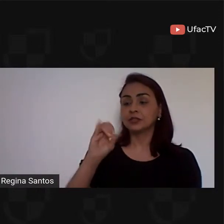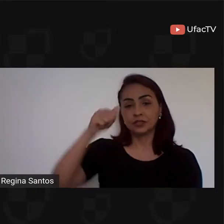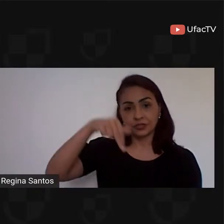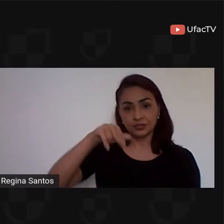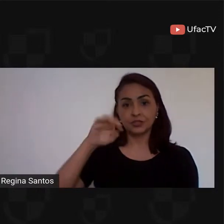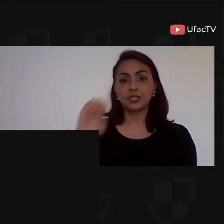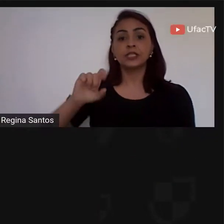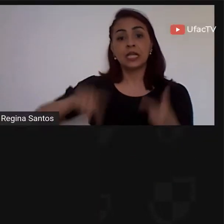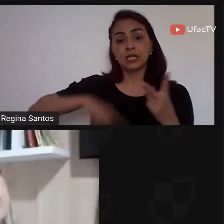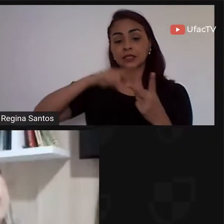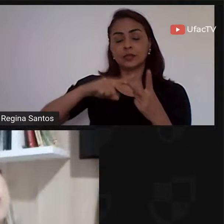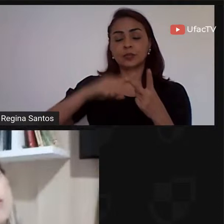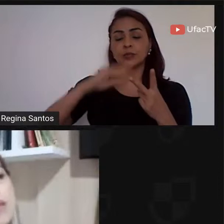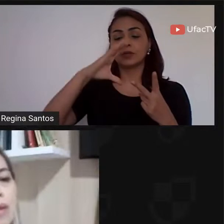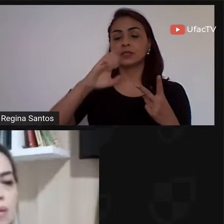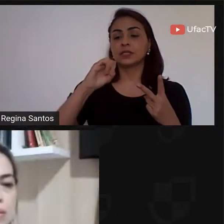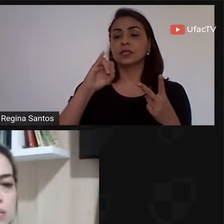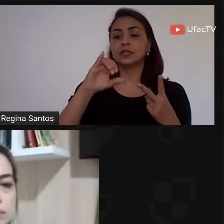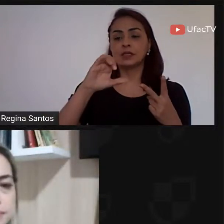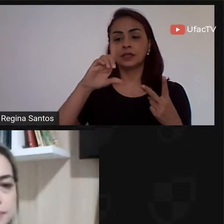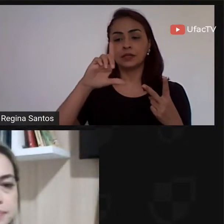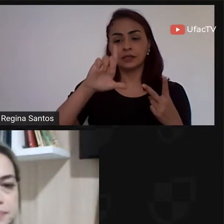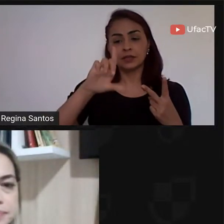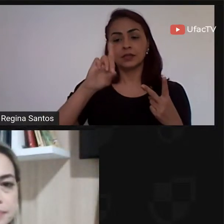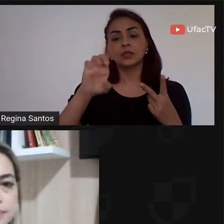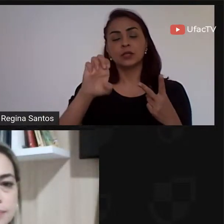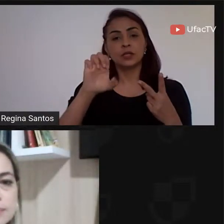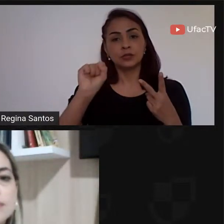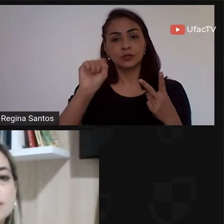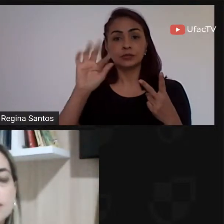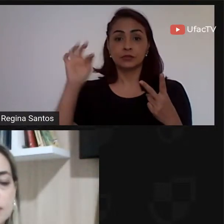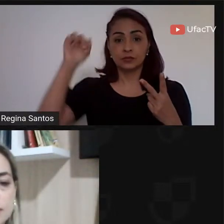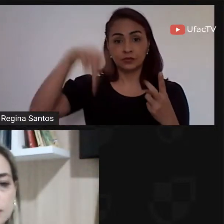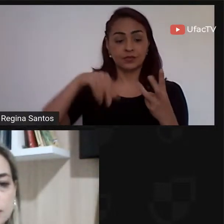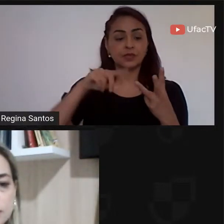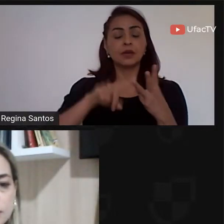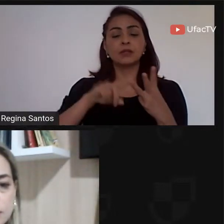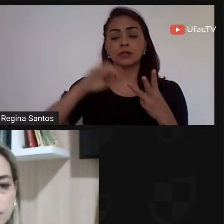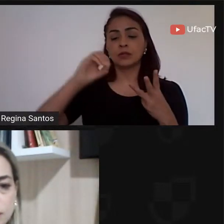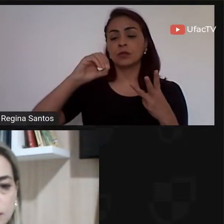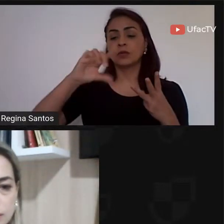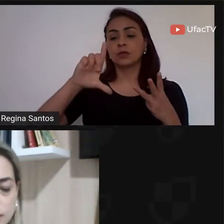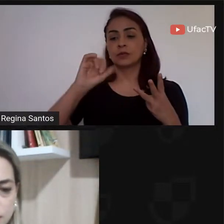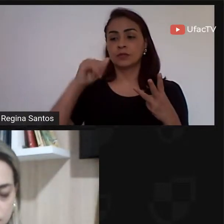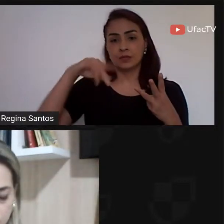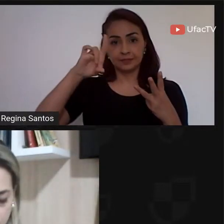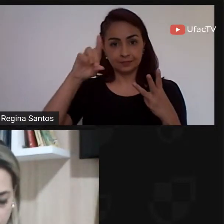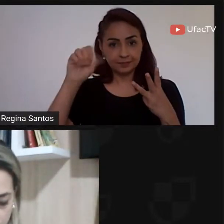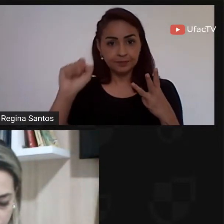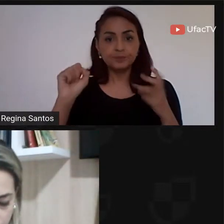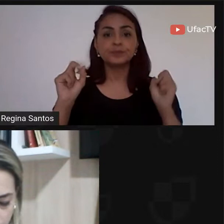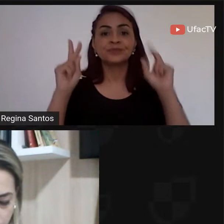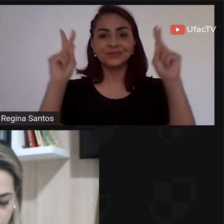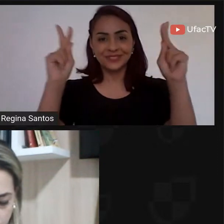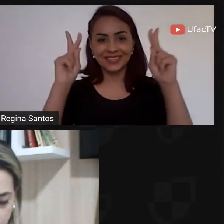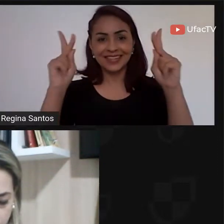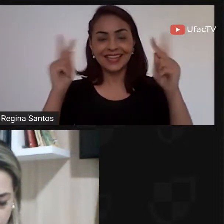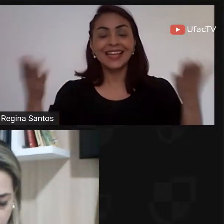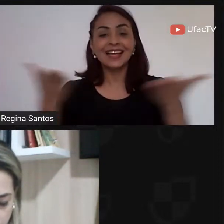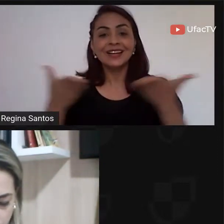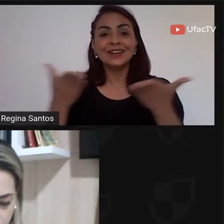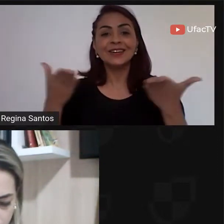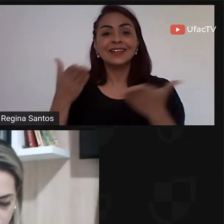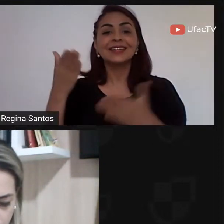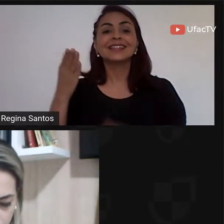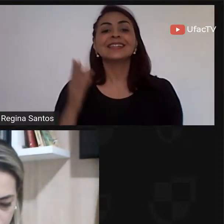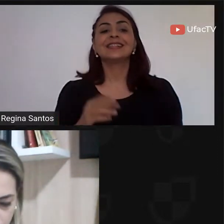Seild e encerro ali com a vinda da professora Olinda, tá? Então, para a Tati, uma pergunta da